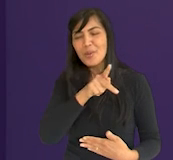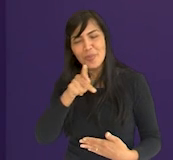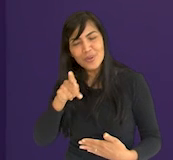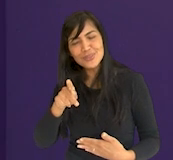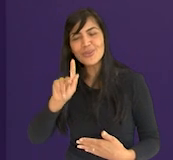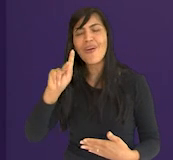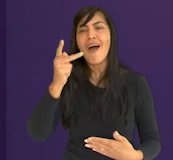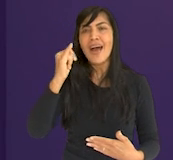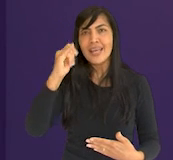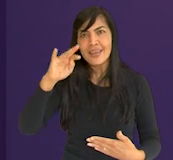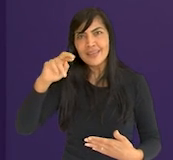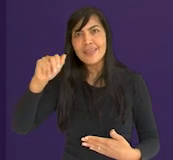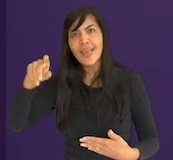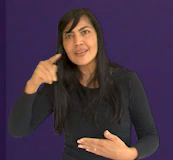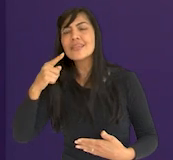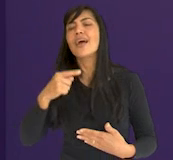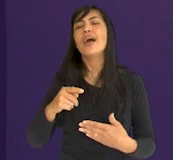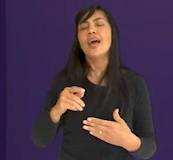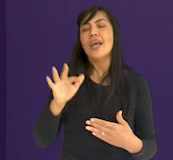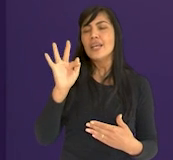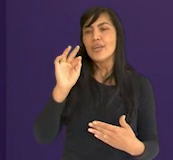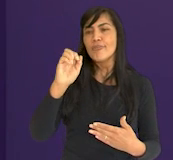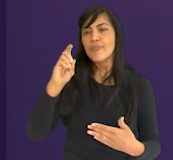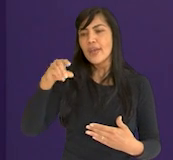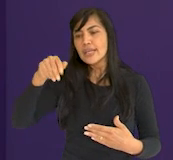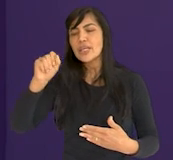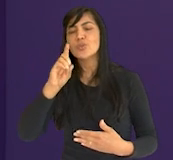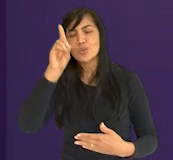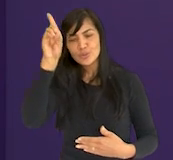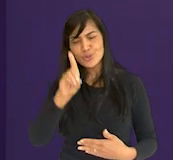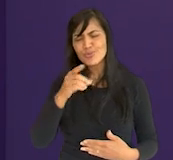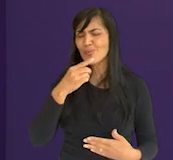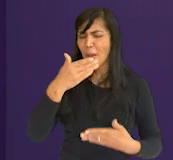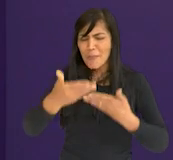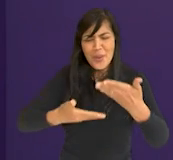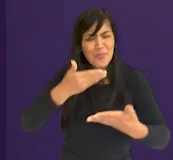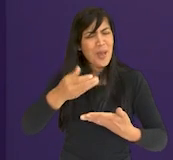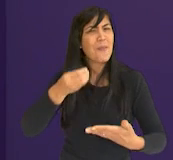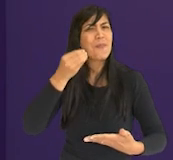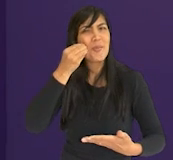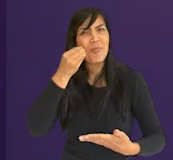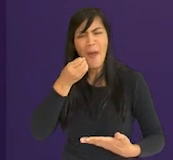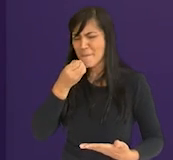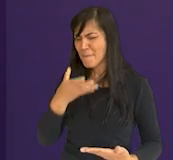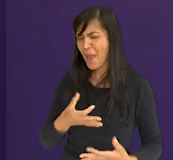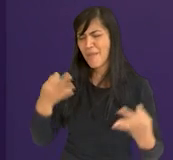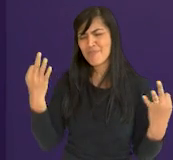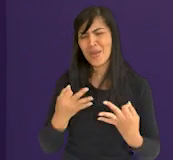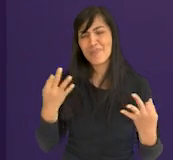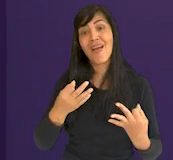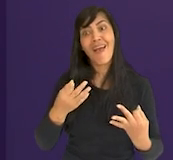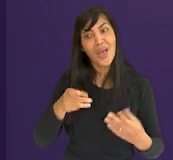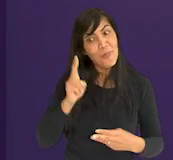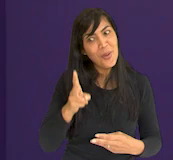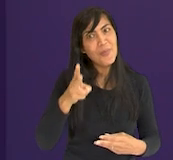Muito obrigada professora e pendura patel e ao Fernando onozaki essa troca de conhecimento foi sensacional